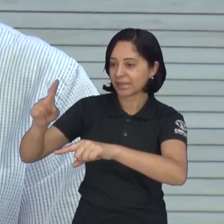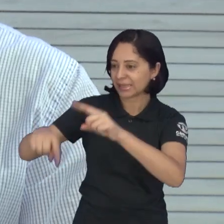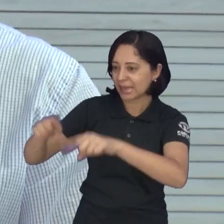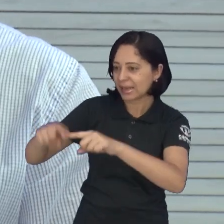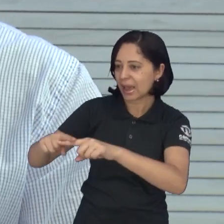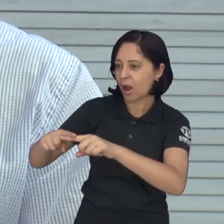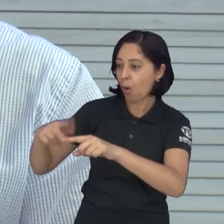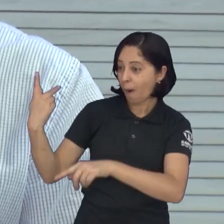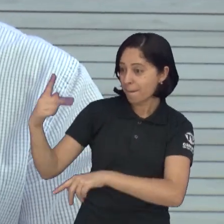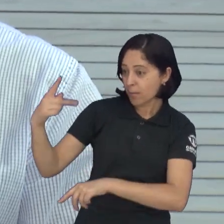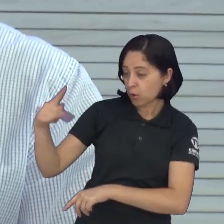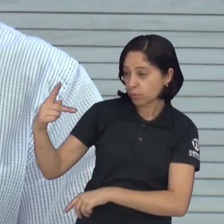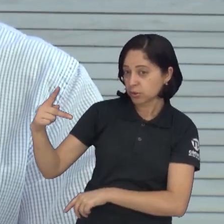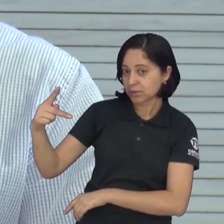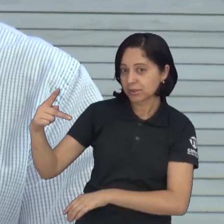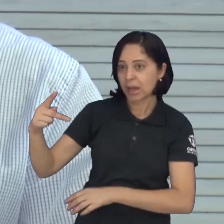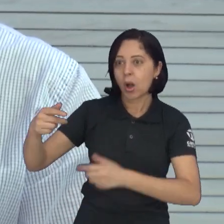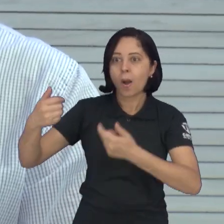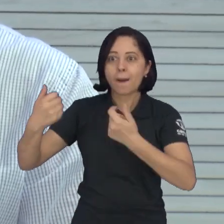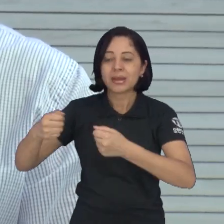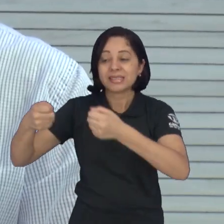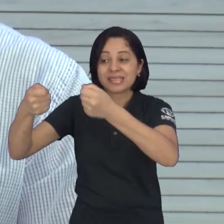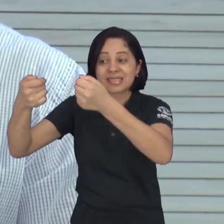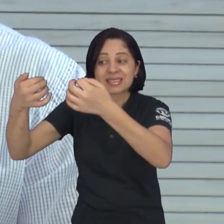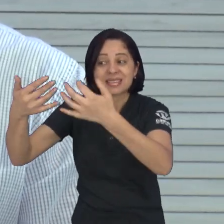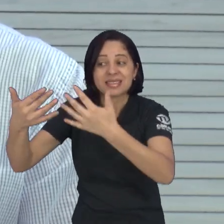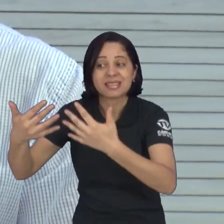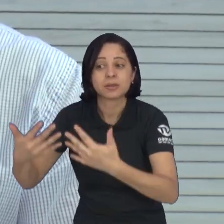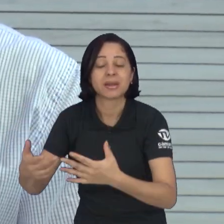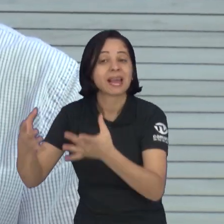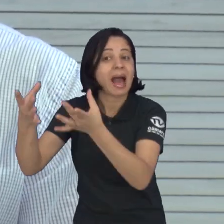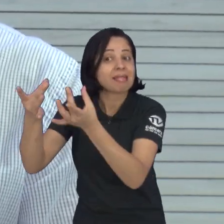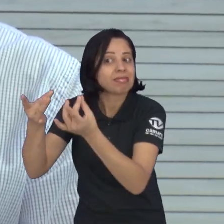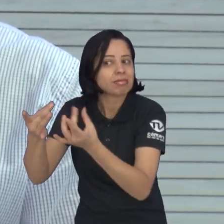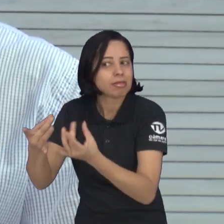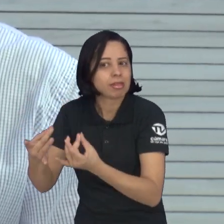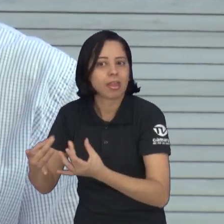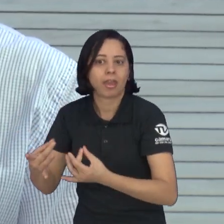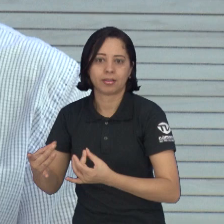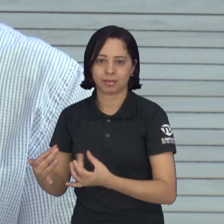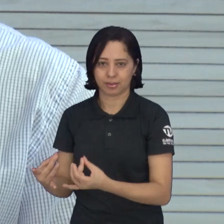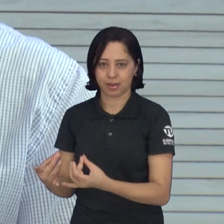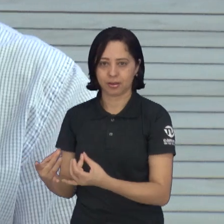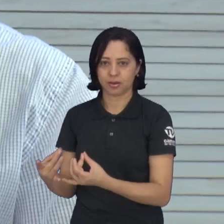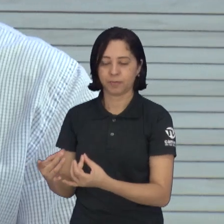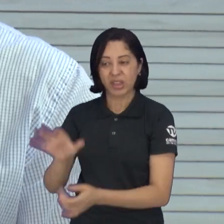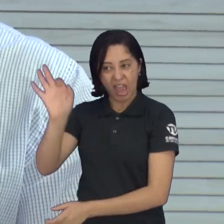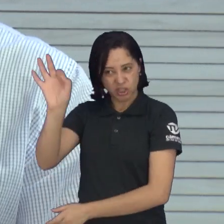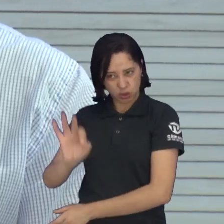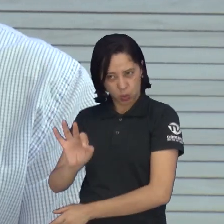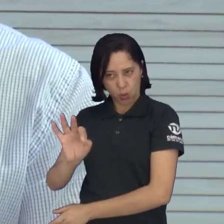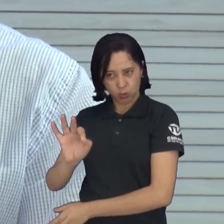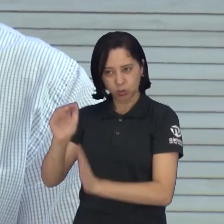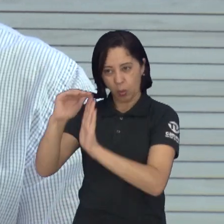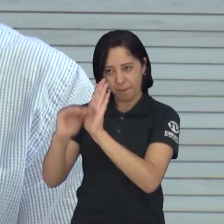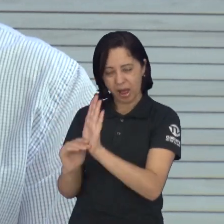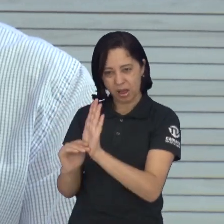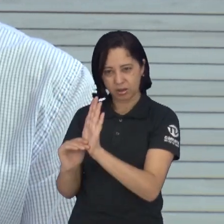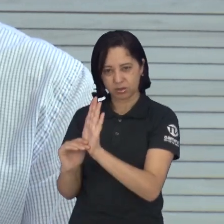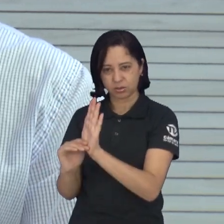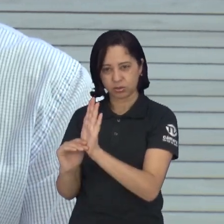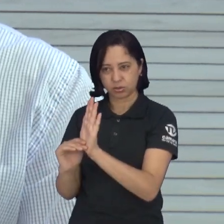algo do gênero, tem que estar bem claro o que é a vantagem. É um desconto, é um valor, é um